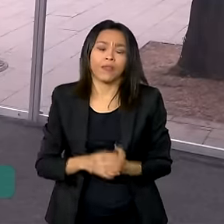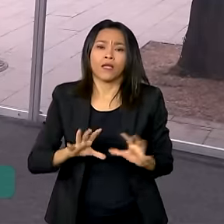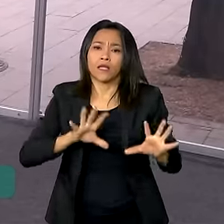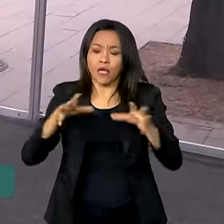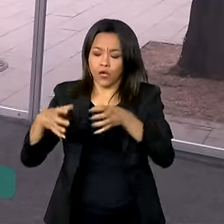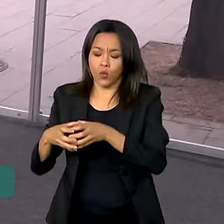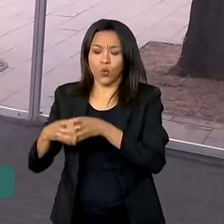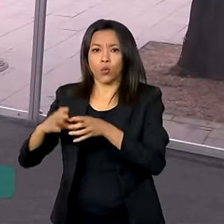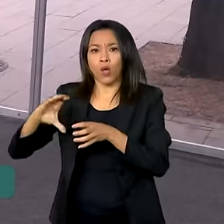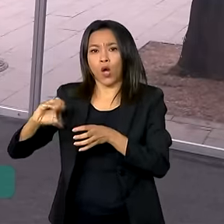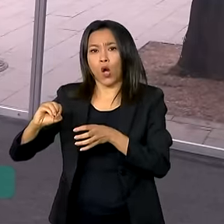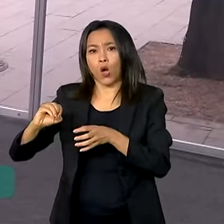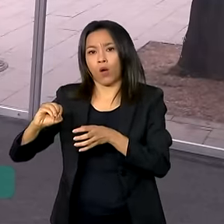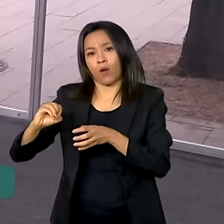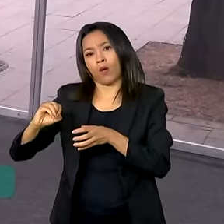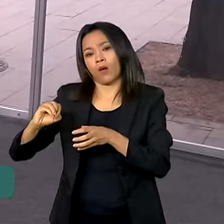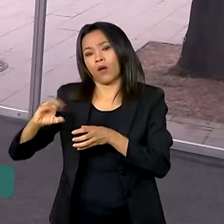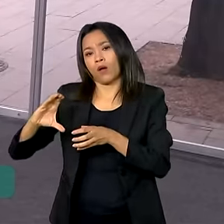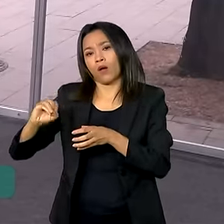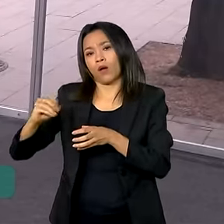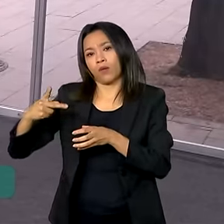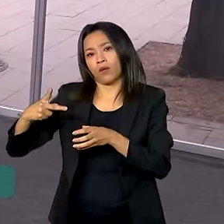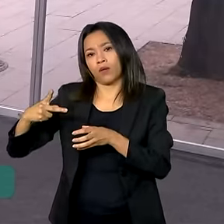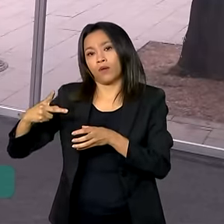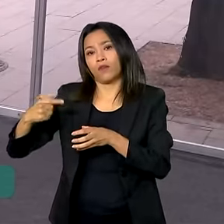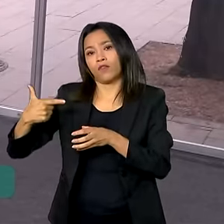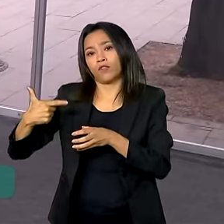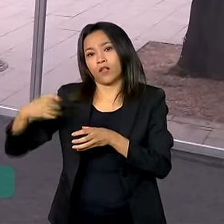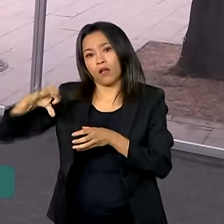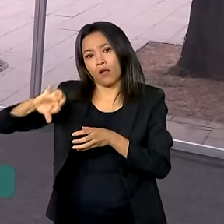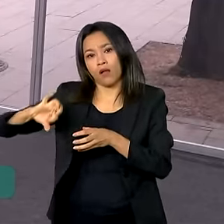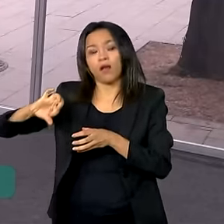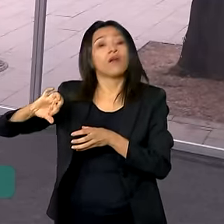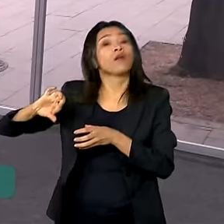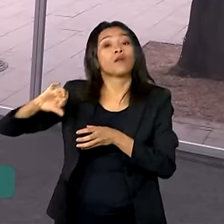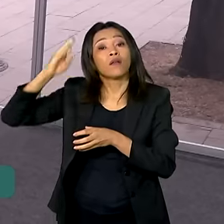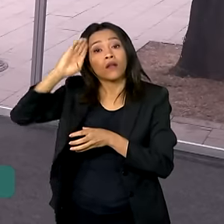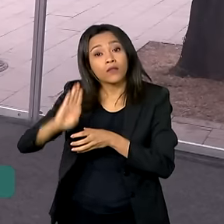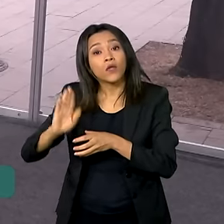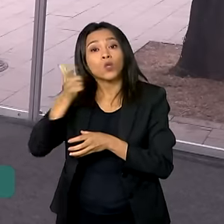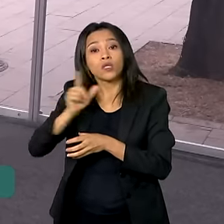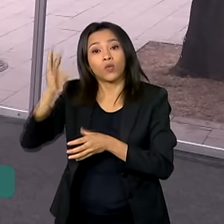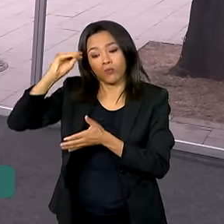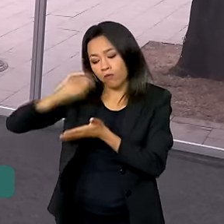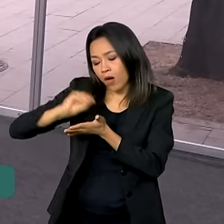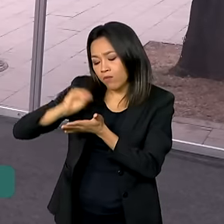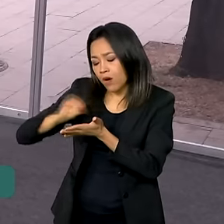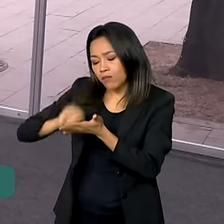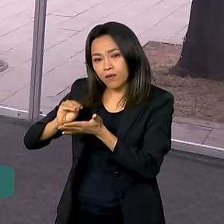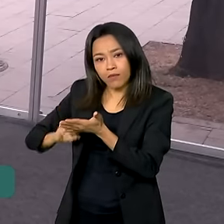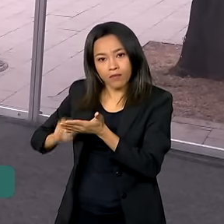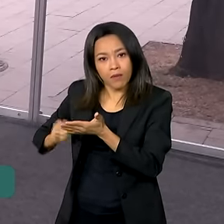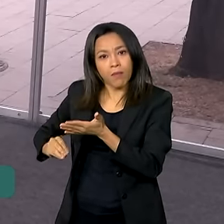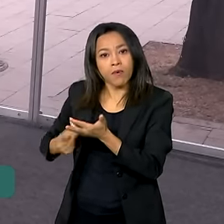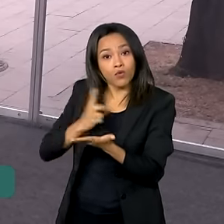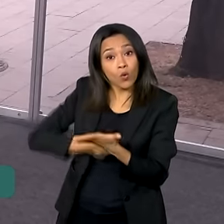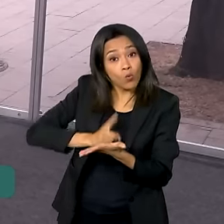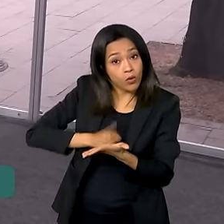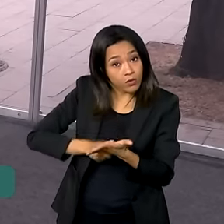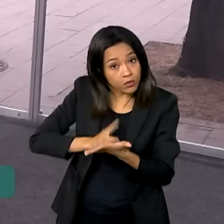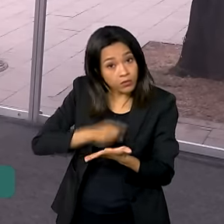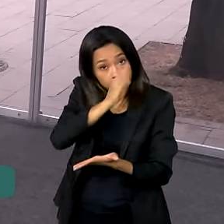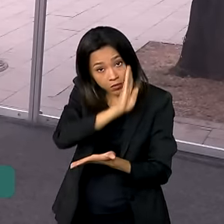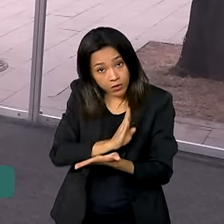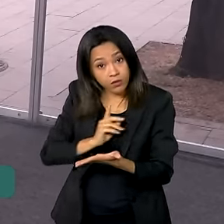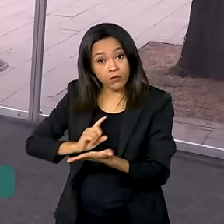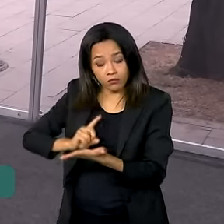Karine, o Brasil conseguiu incluir ali nas suas obrigações, né, as obrigações nacionais determinadas, compromissos